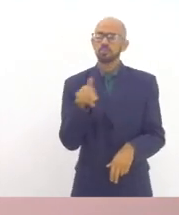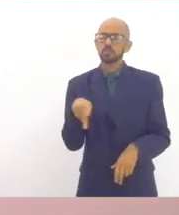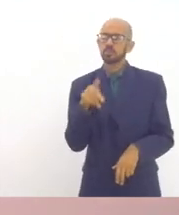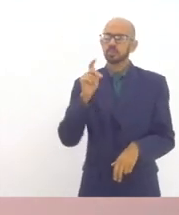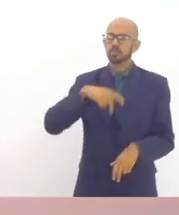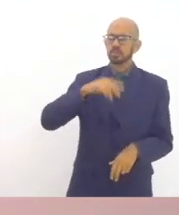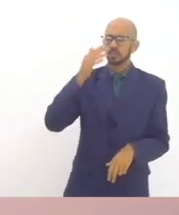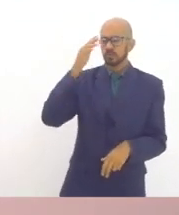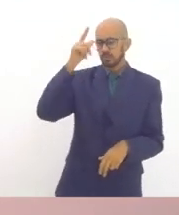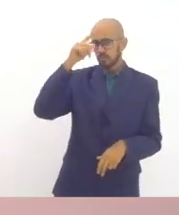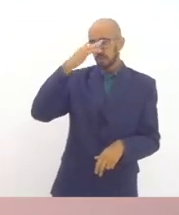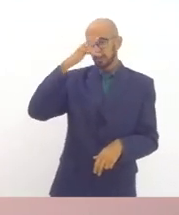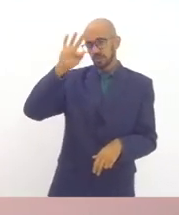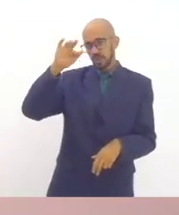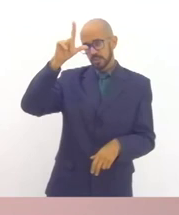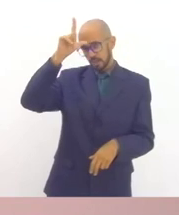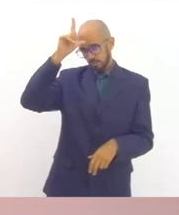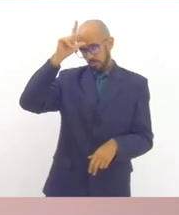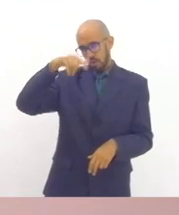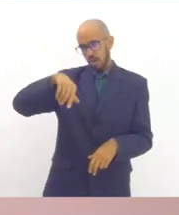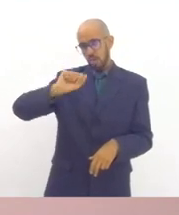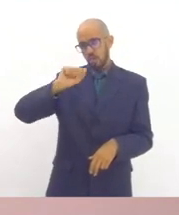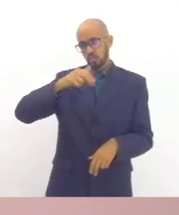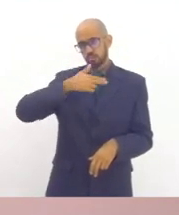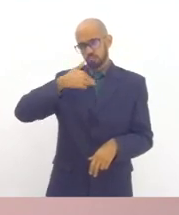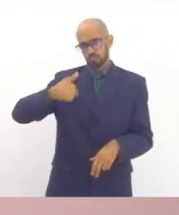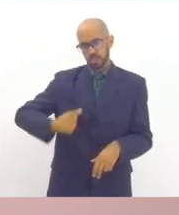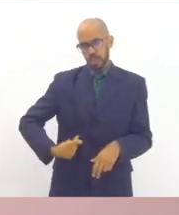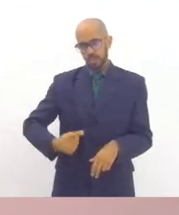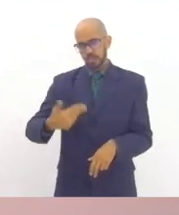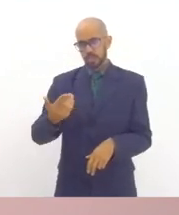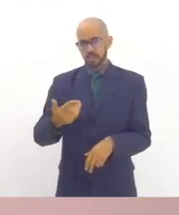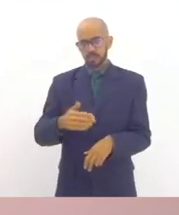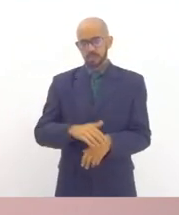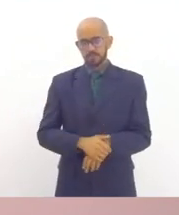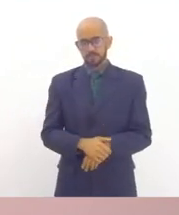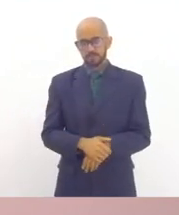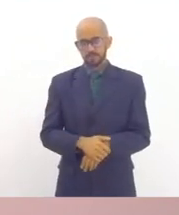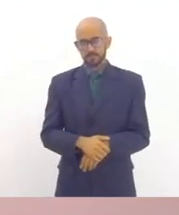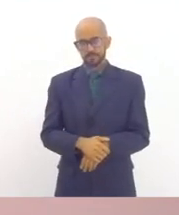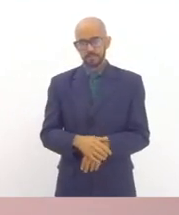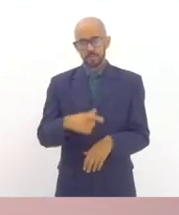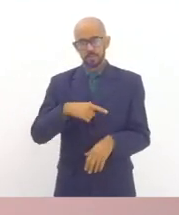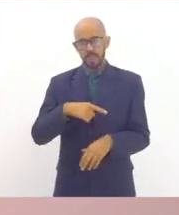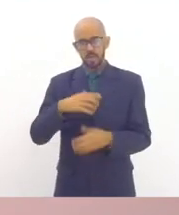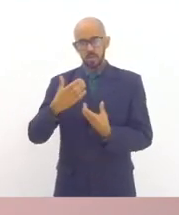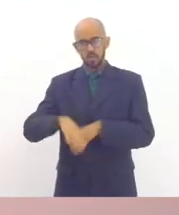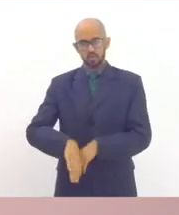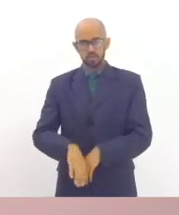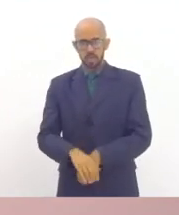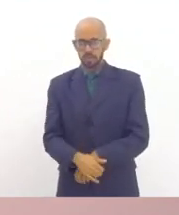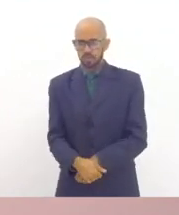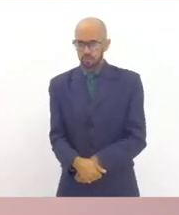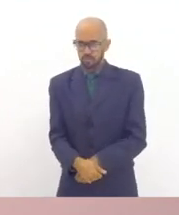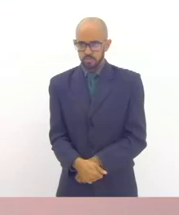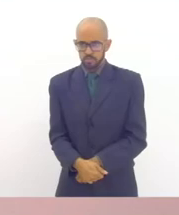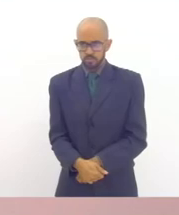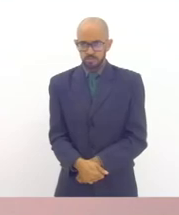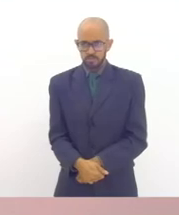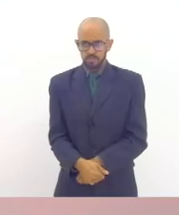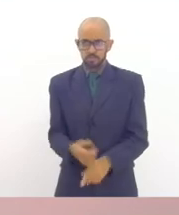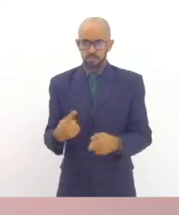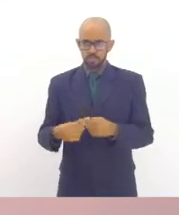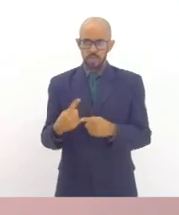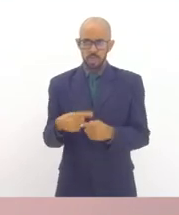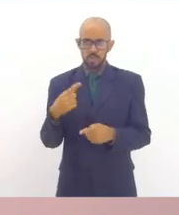italiano, eu acho que tem alguma coisa de mandarim também, há concursados para isso. Porque